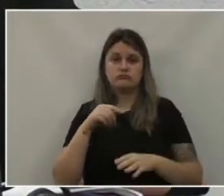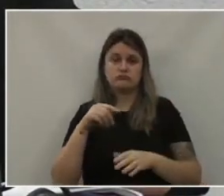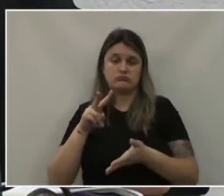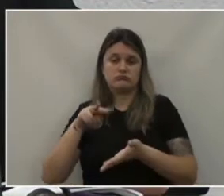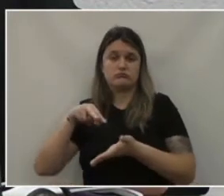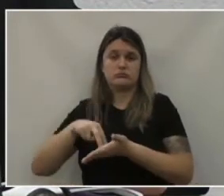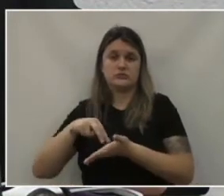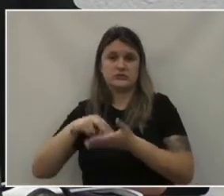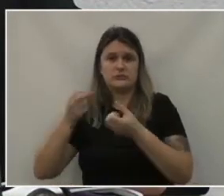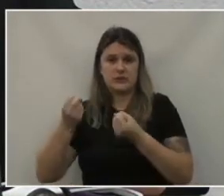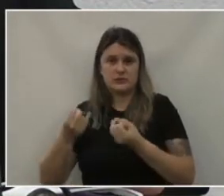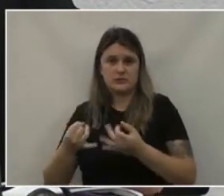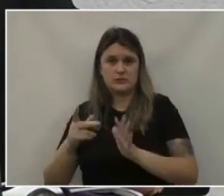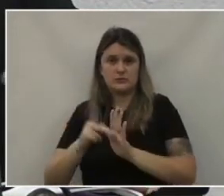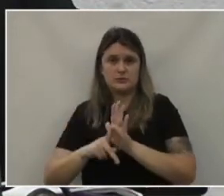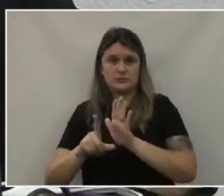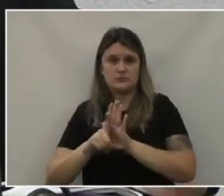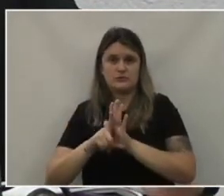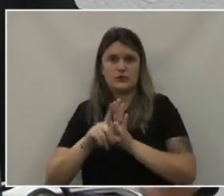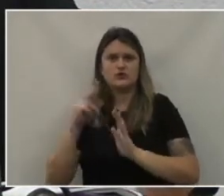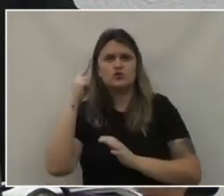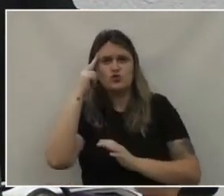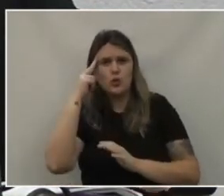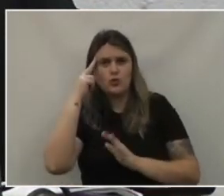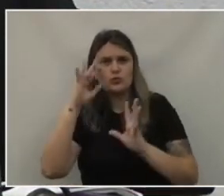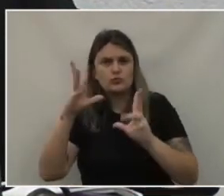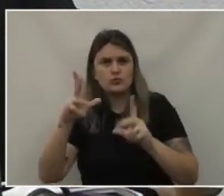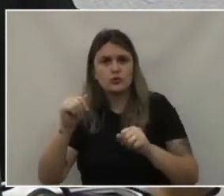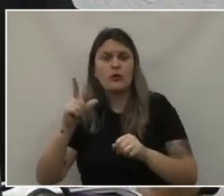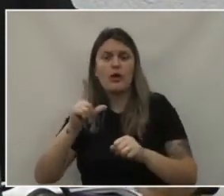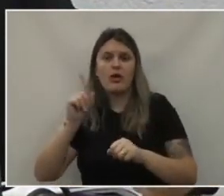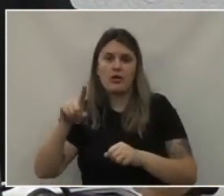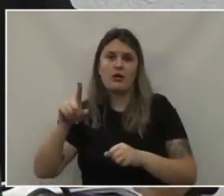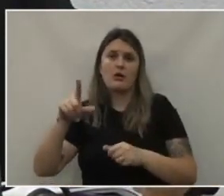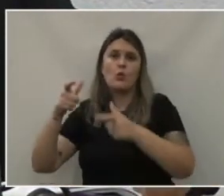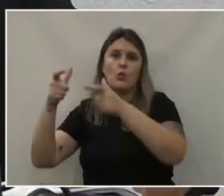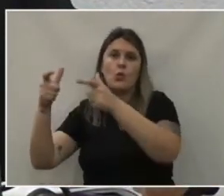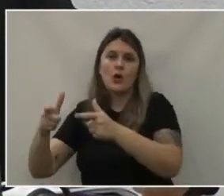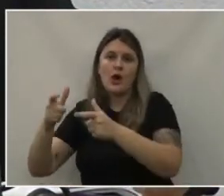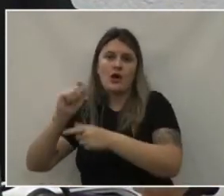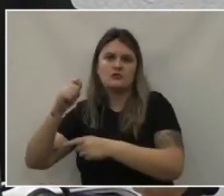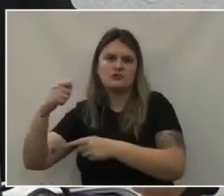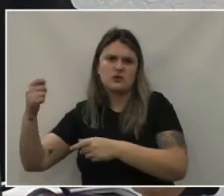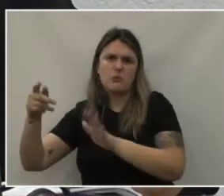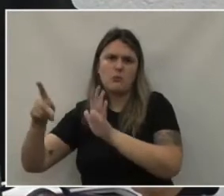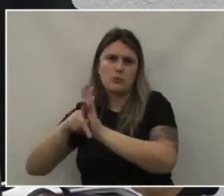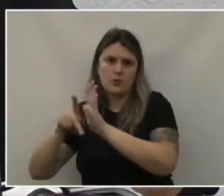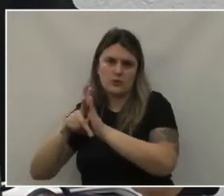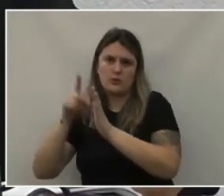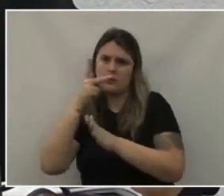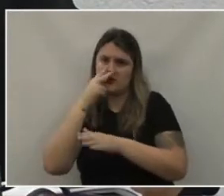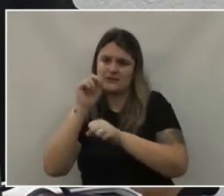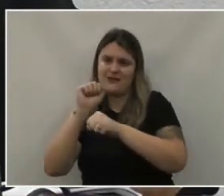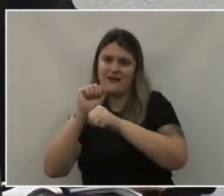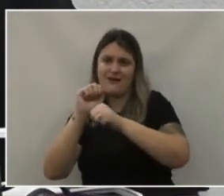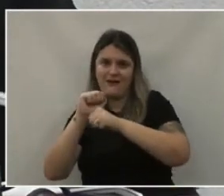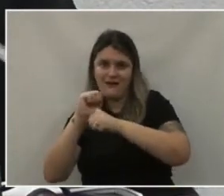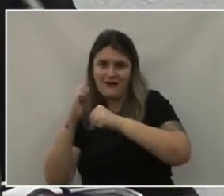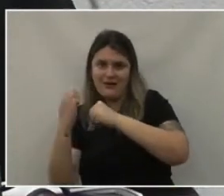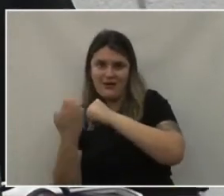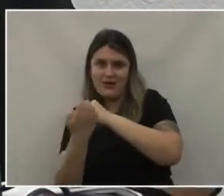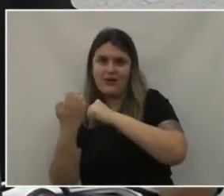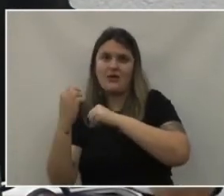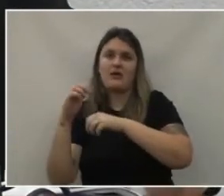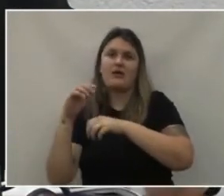justificativa do projeto, onde o sonho de todos é ter um centro de atendimento. E com esses profissionais, essa